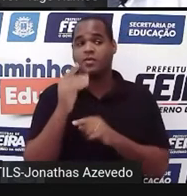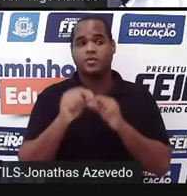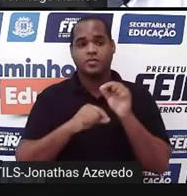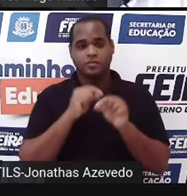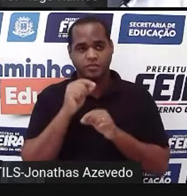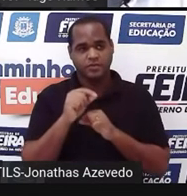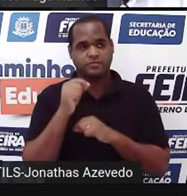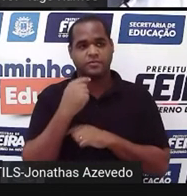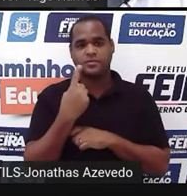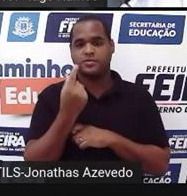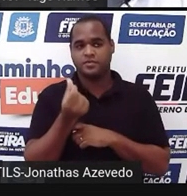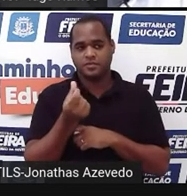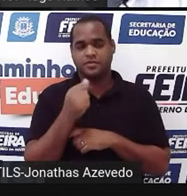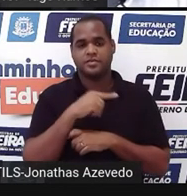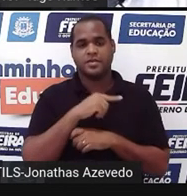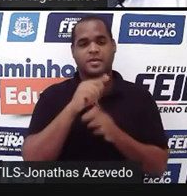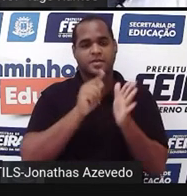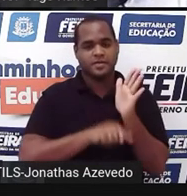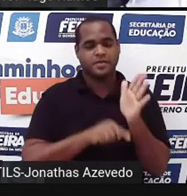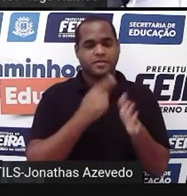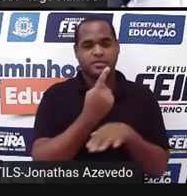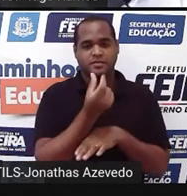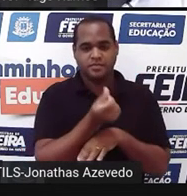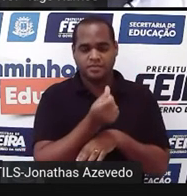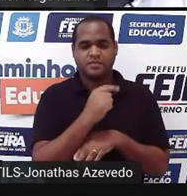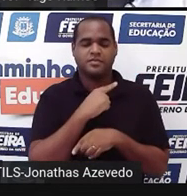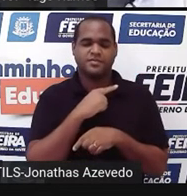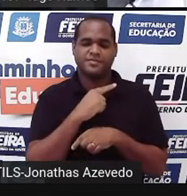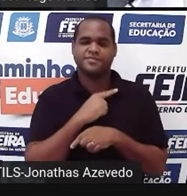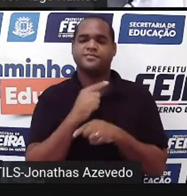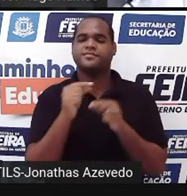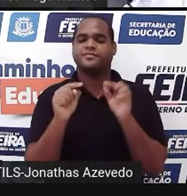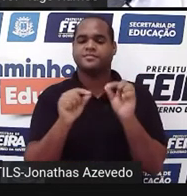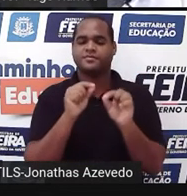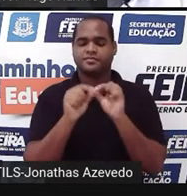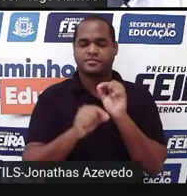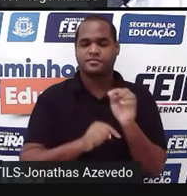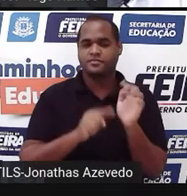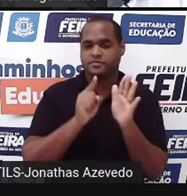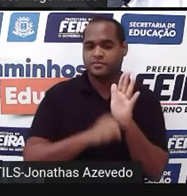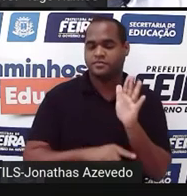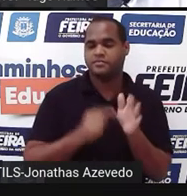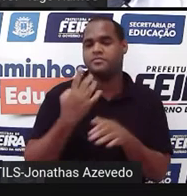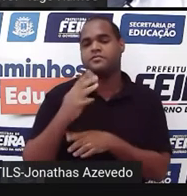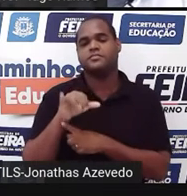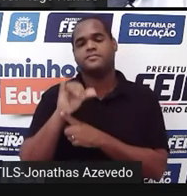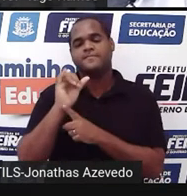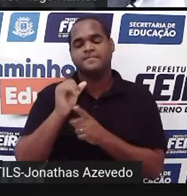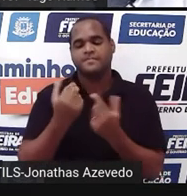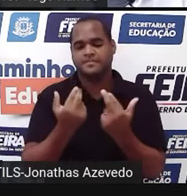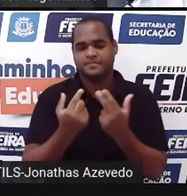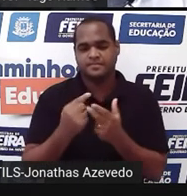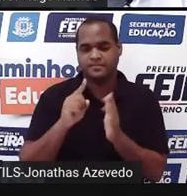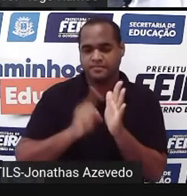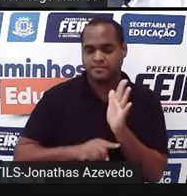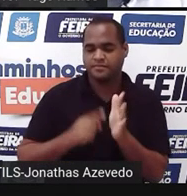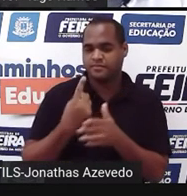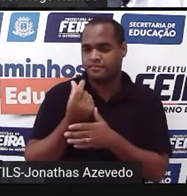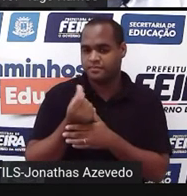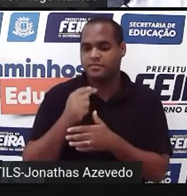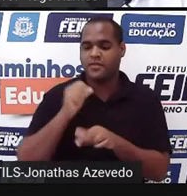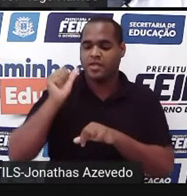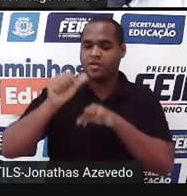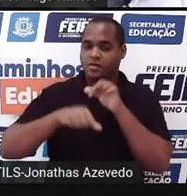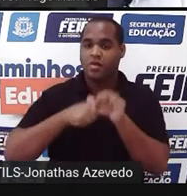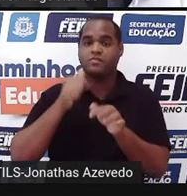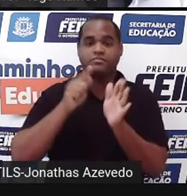Fica devendo 16 então menos 16 aí ficou - 4y = - 16 eu multiplico tudo por menos